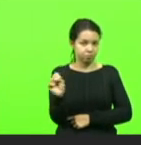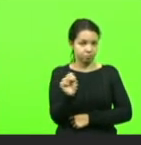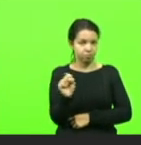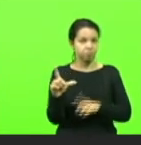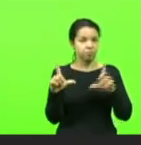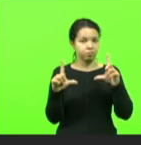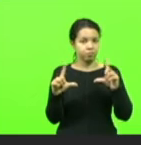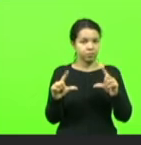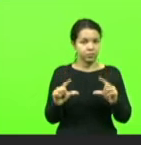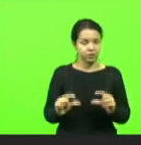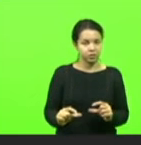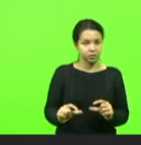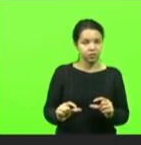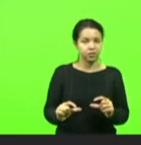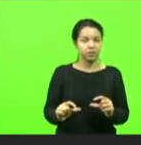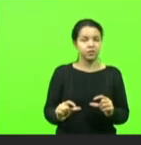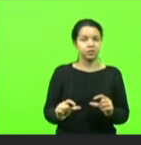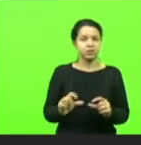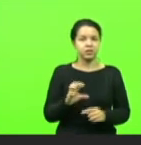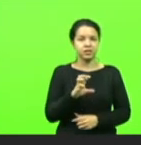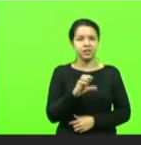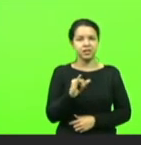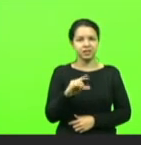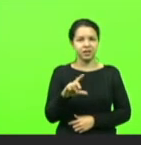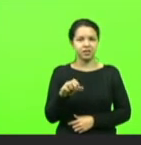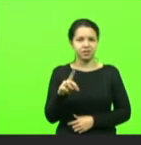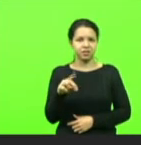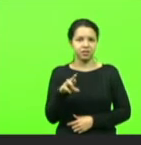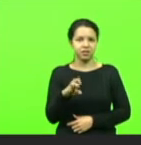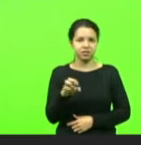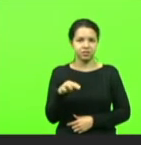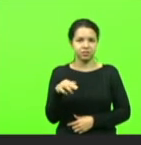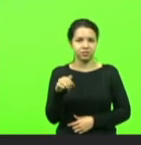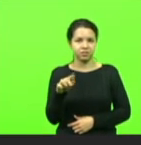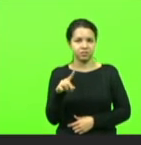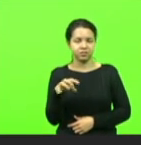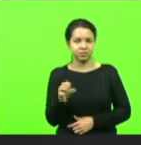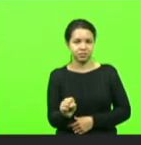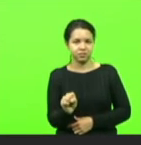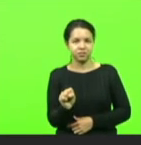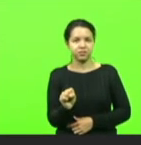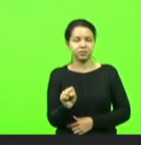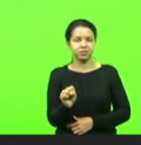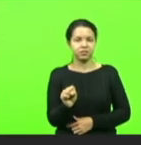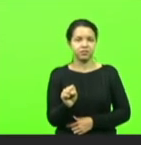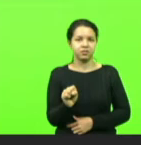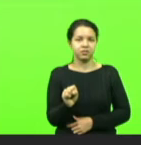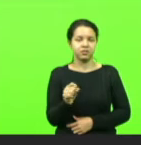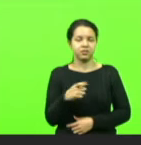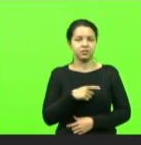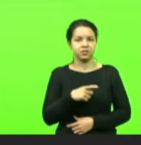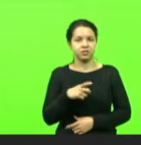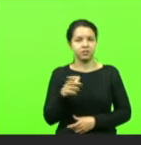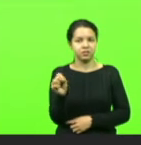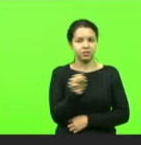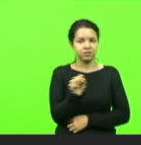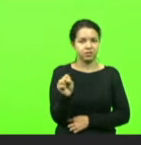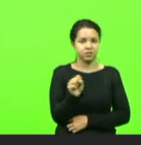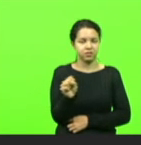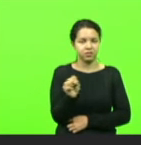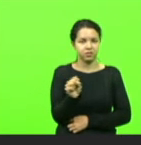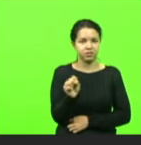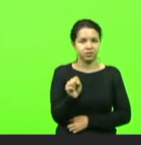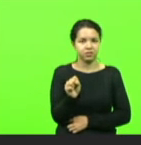cilindradas do motor pela limitação do valor de mercado do veículo o qual será definido no regulamento próprio do